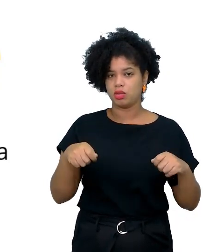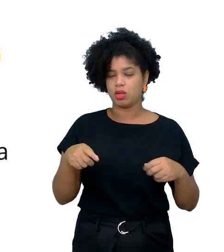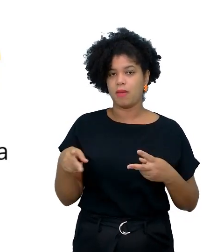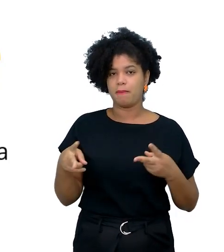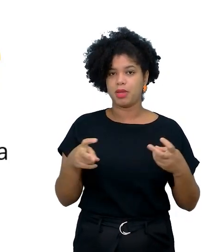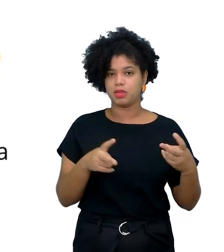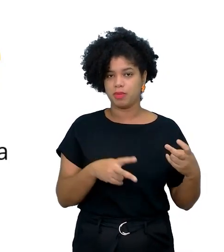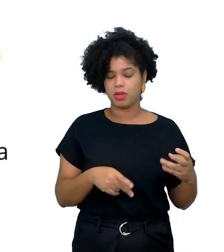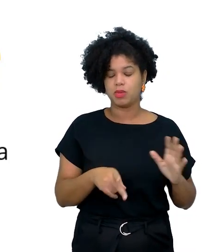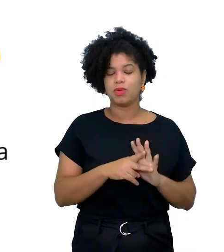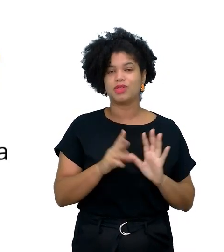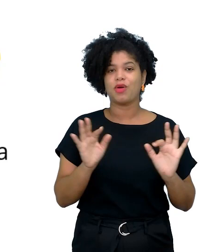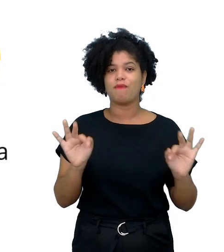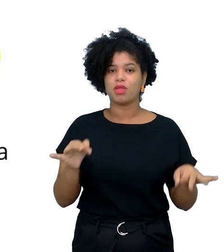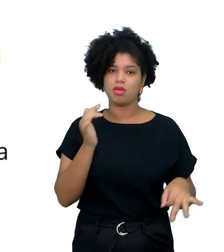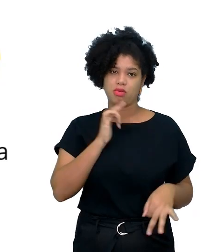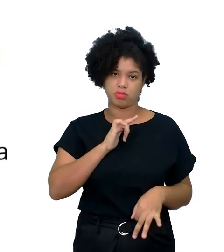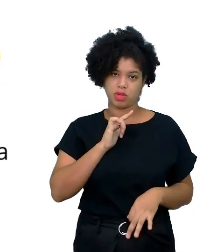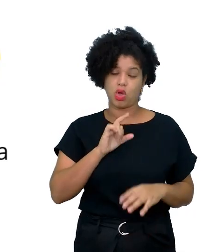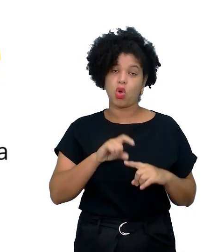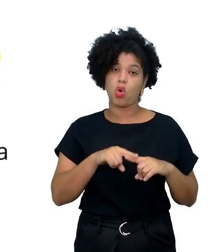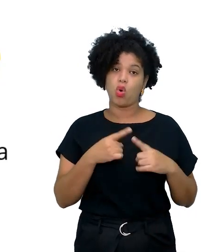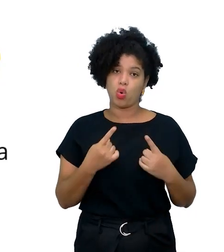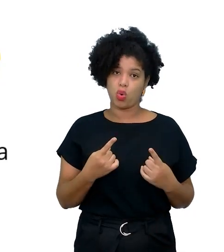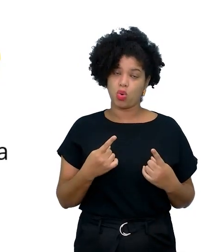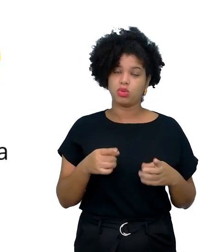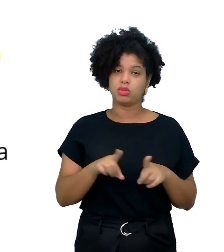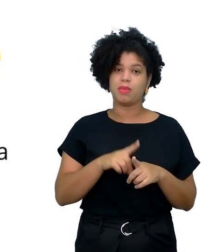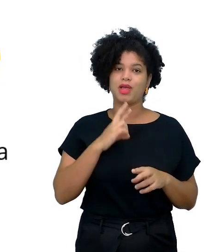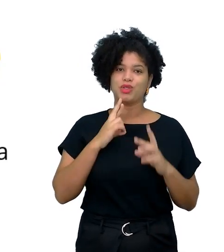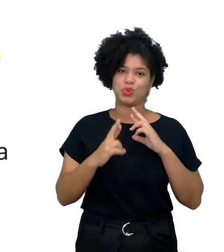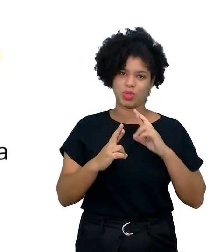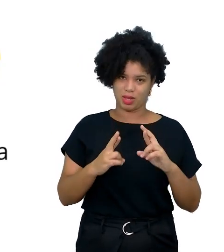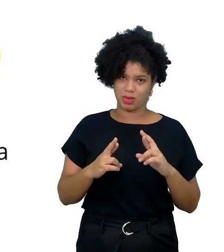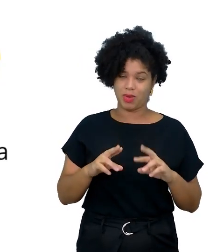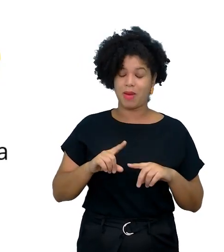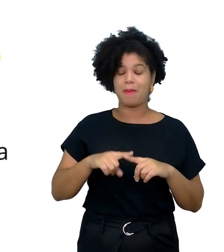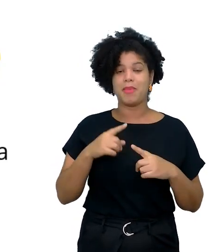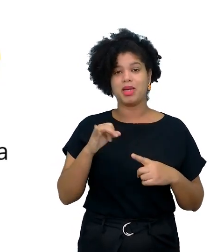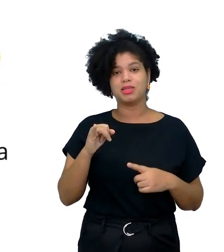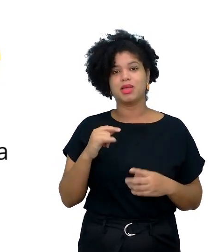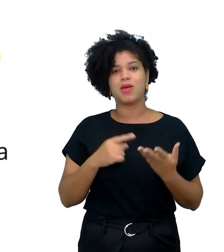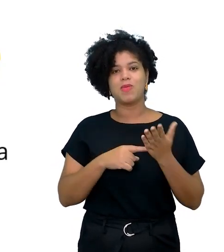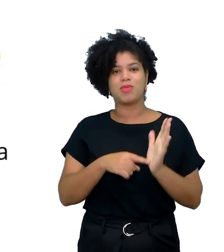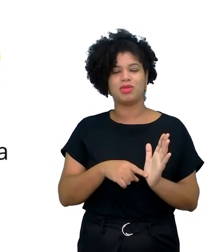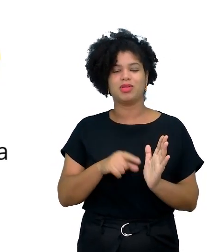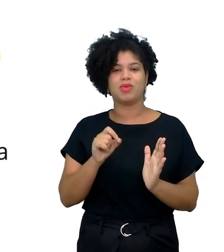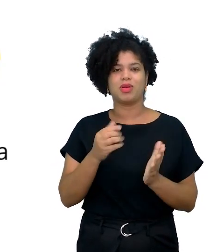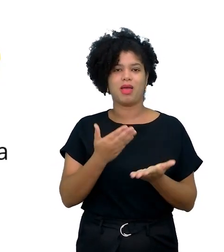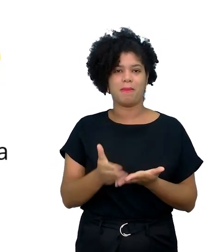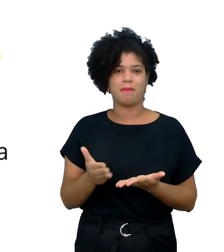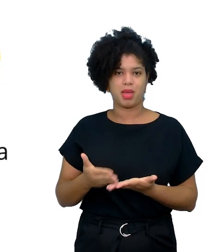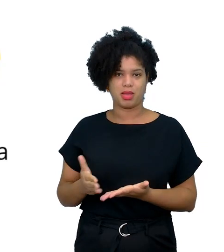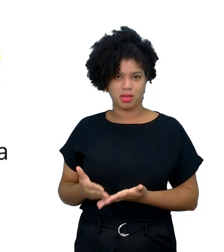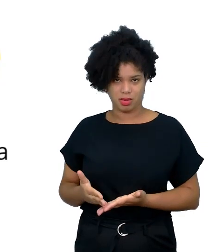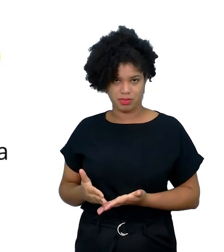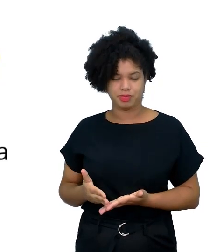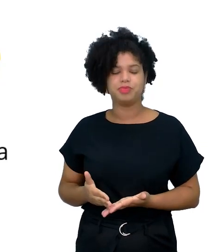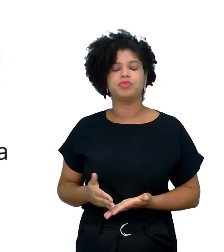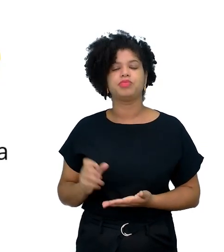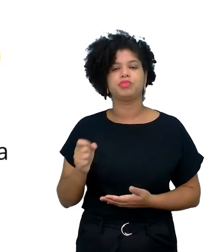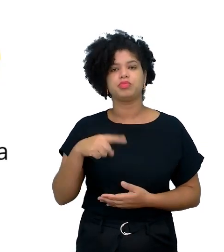obtenção do estado final, ou resultados. E se a situação apresenta uma perda, né, os estudantes